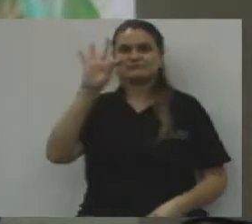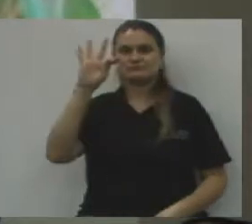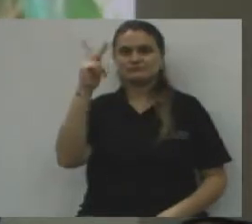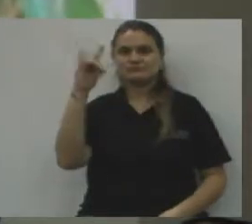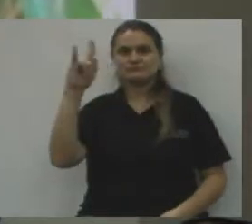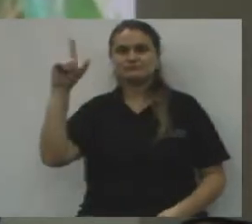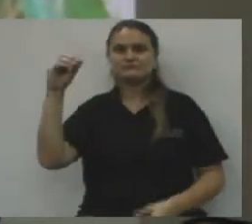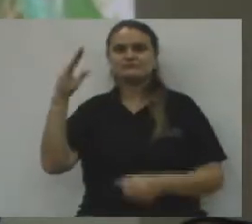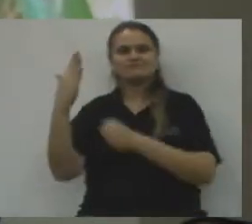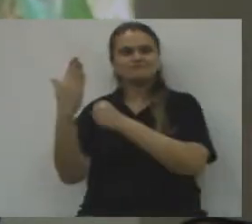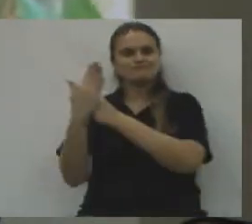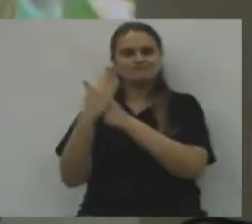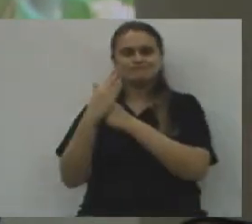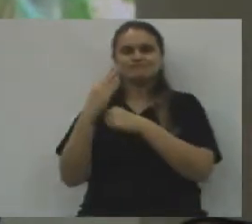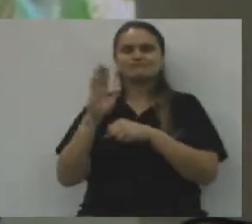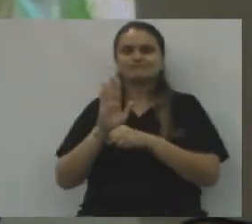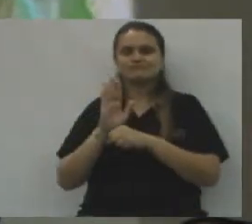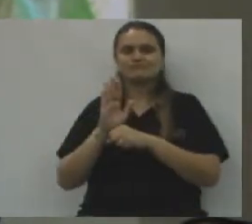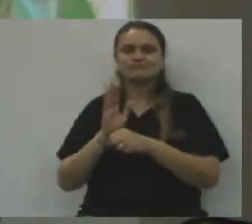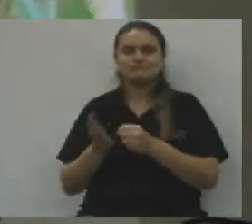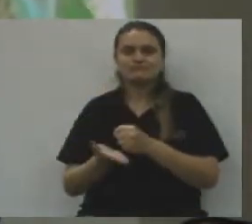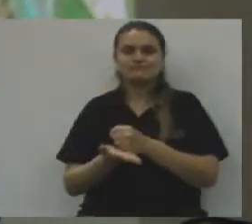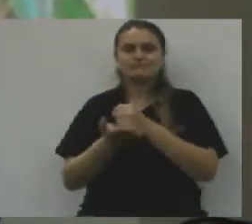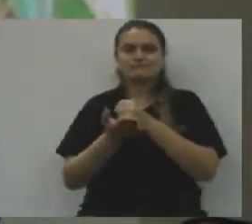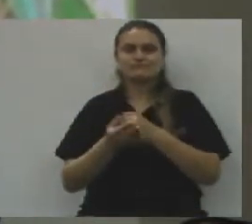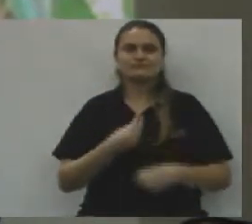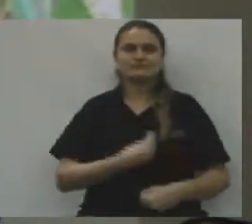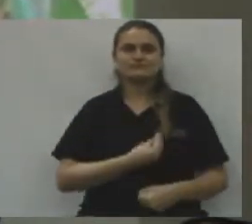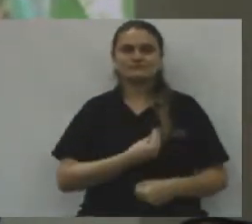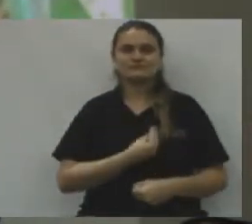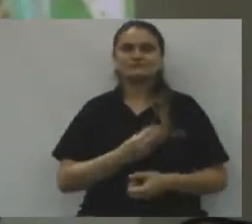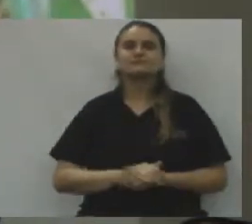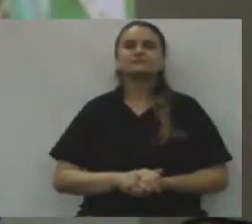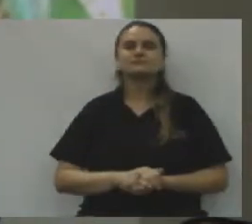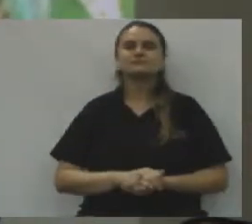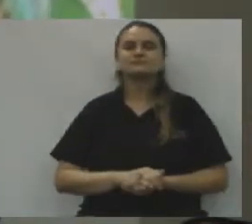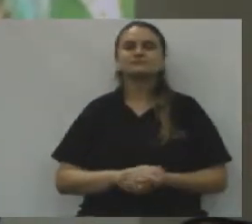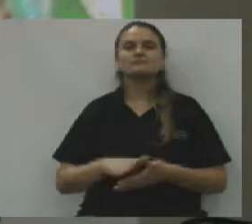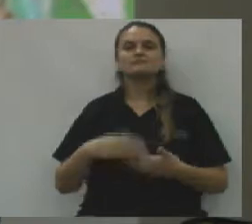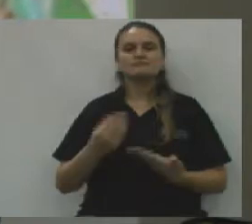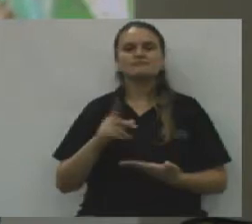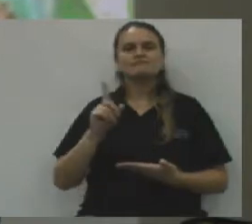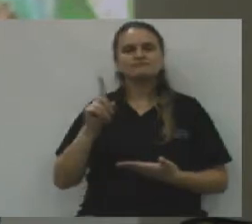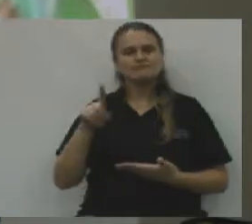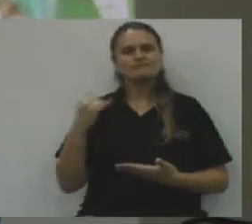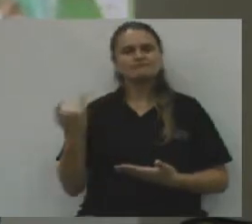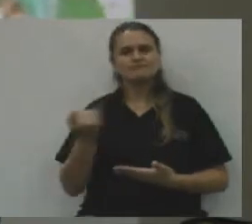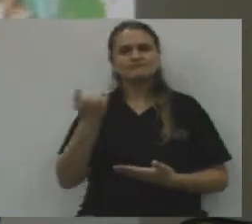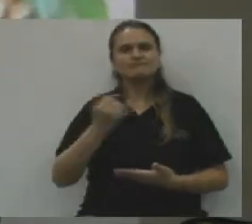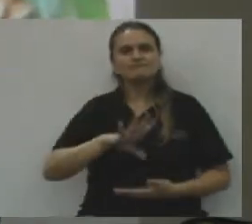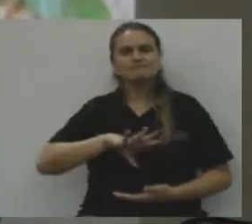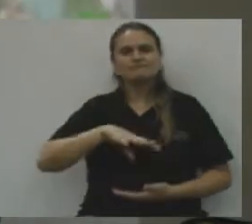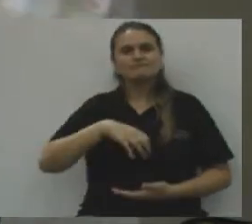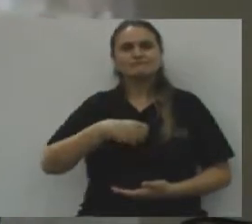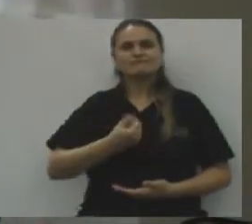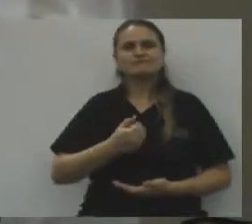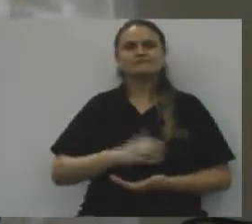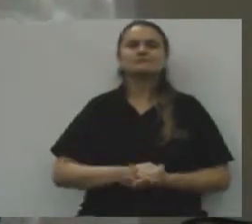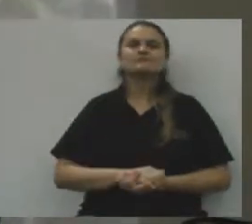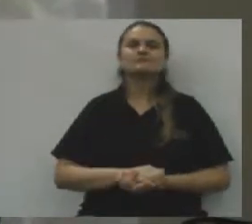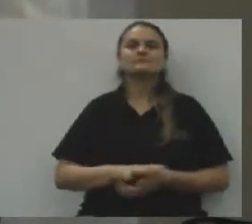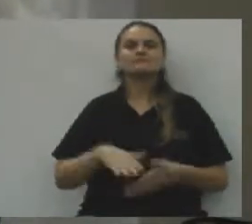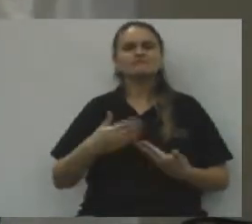momento, naquele exato momento, em poder estar ajudando a nós também. Que foi um ato dele mesmo assim, sem palavras.